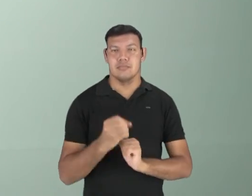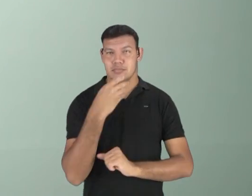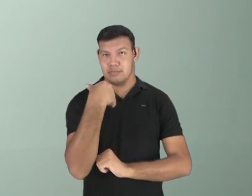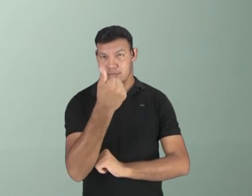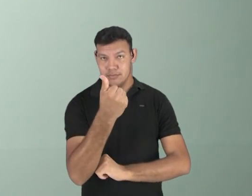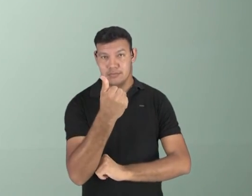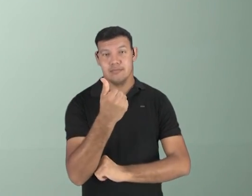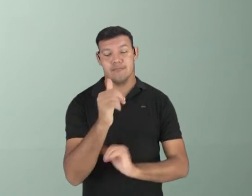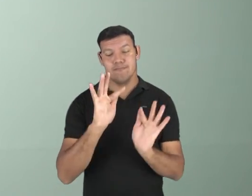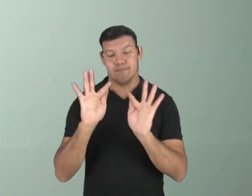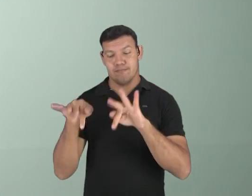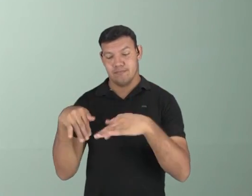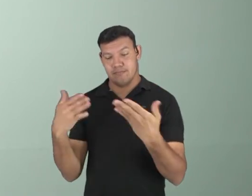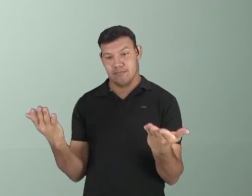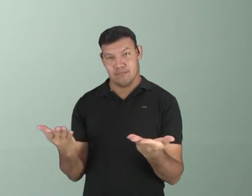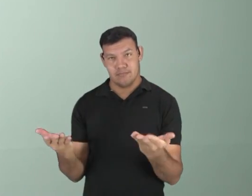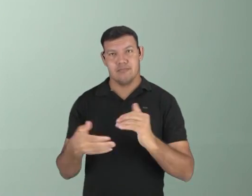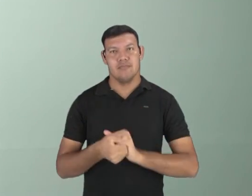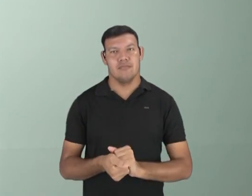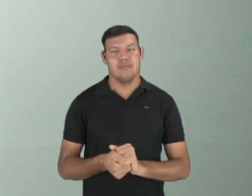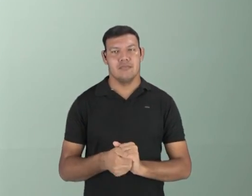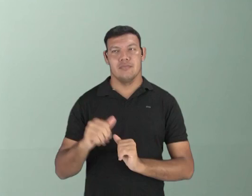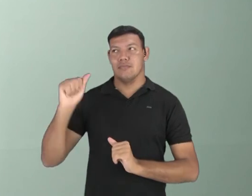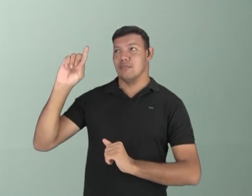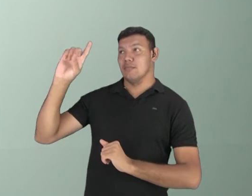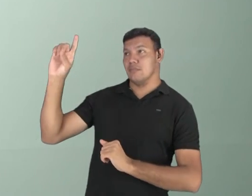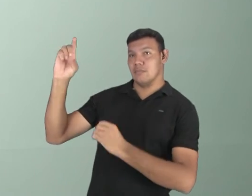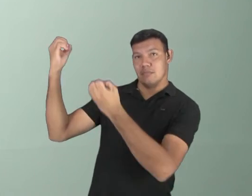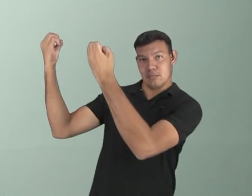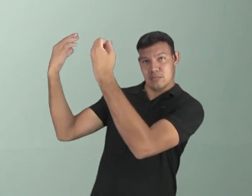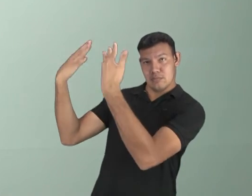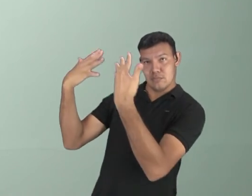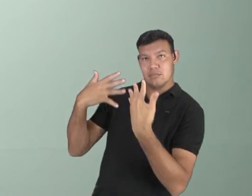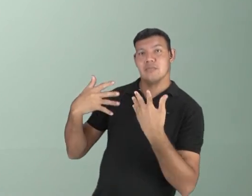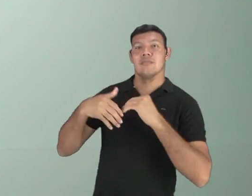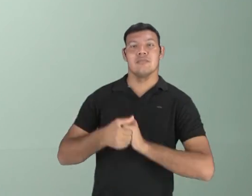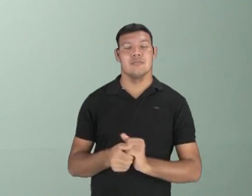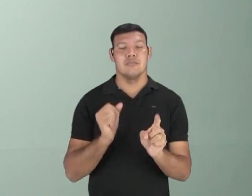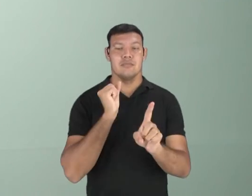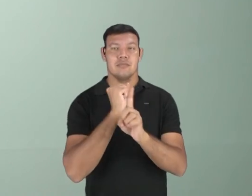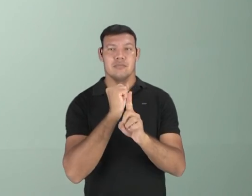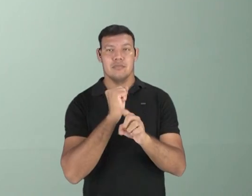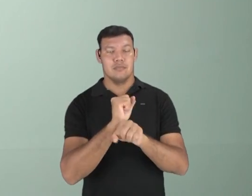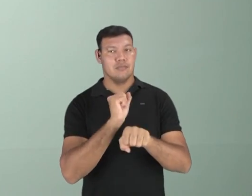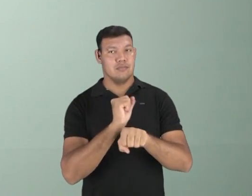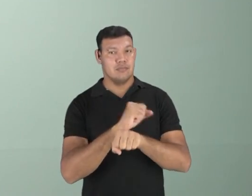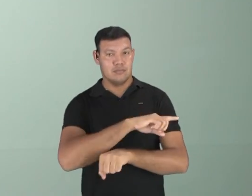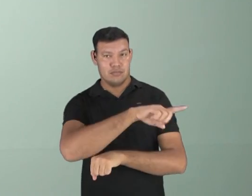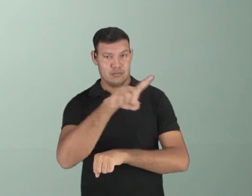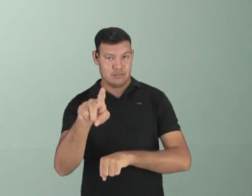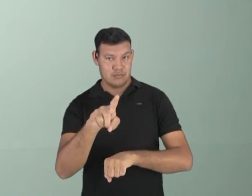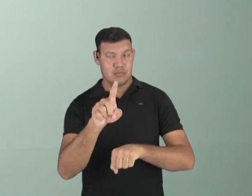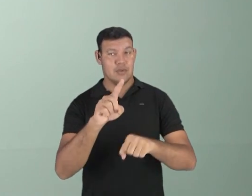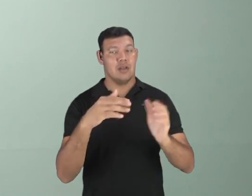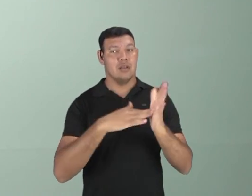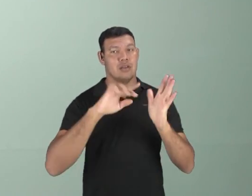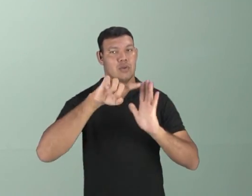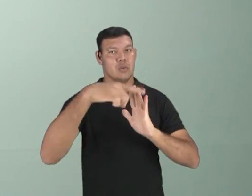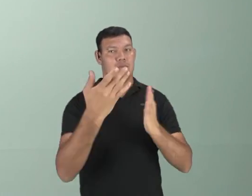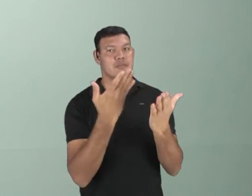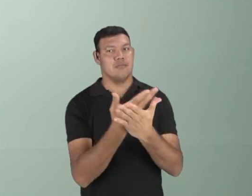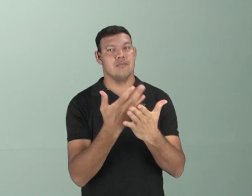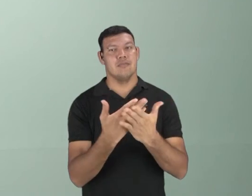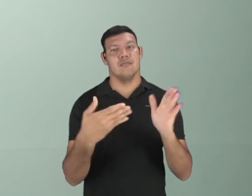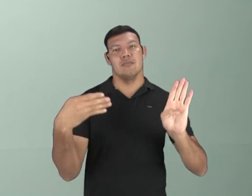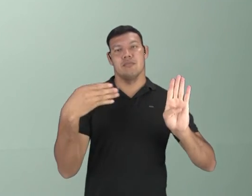bom? Por hoje é só, fiquem todos com Deus. Aguardo por vocês em nosso próximo encontro. E não esqueçam de acessar a plataforma